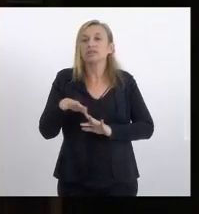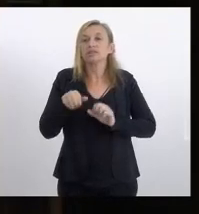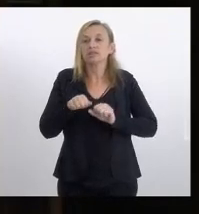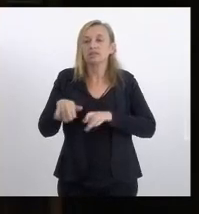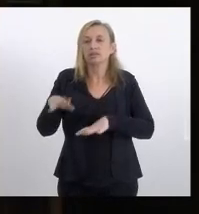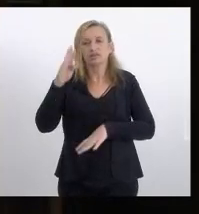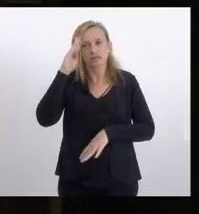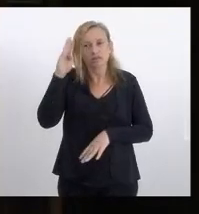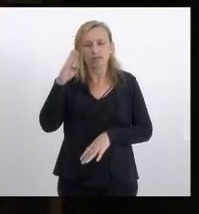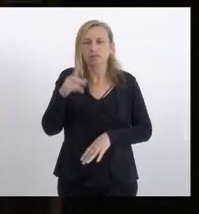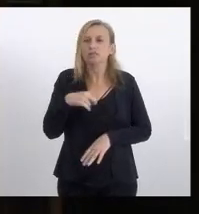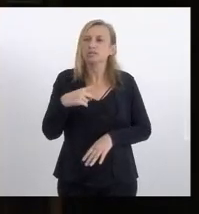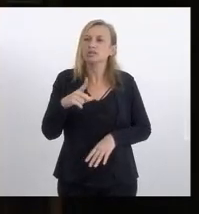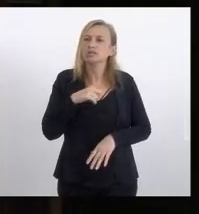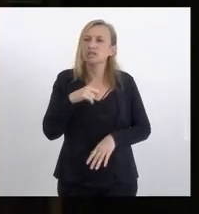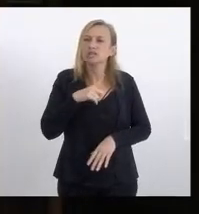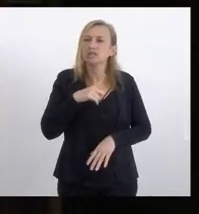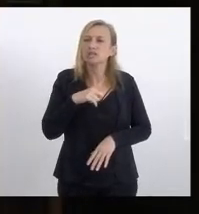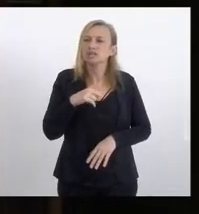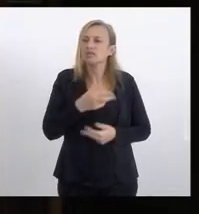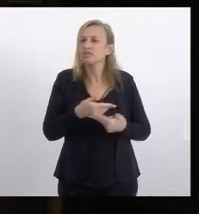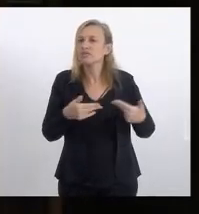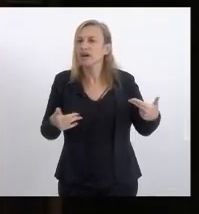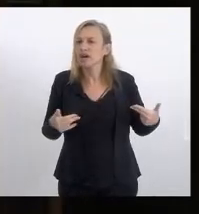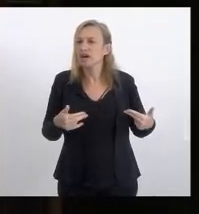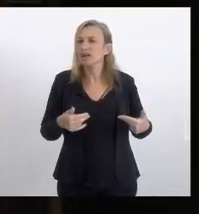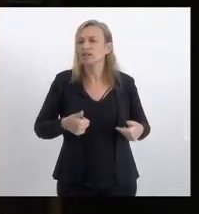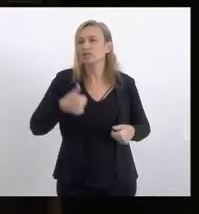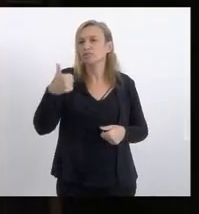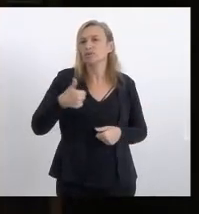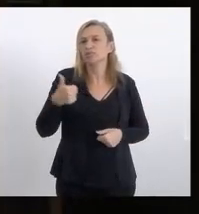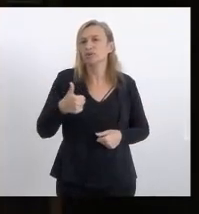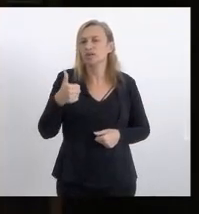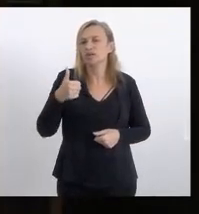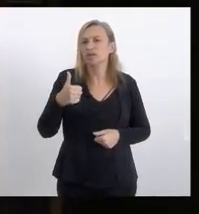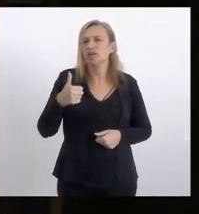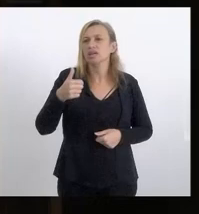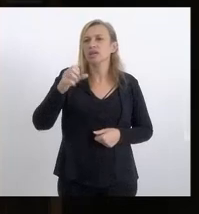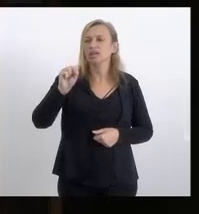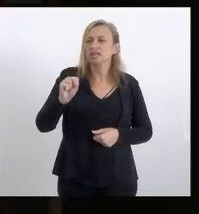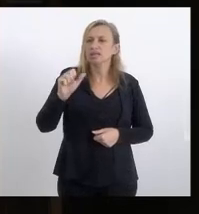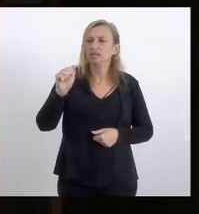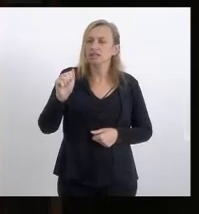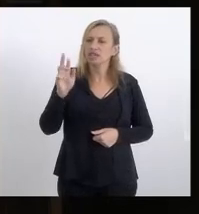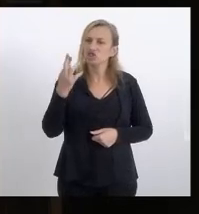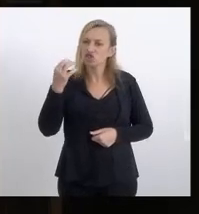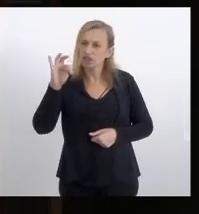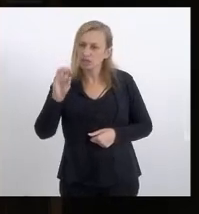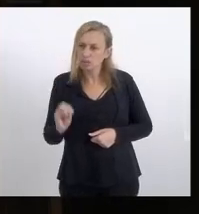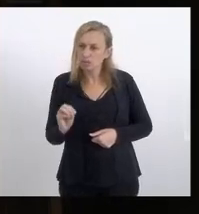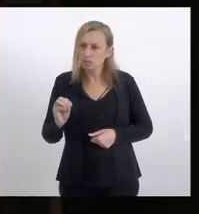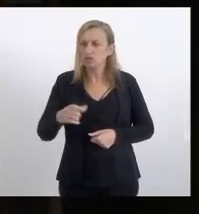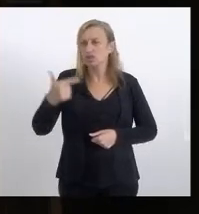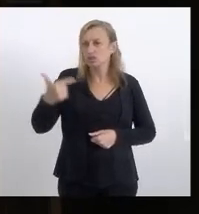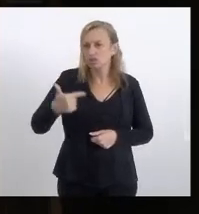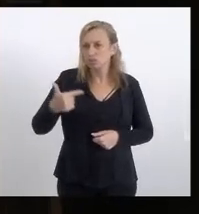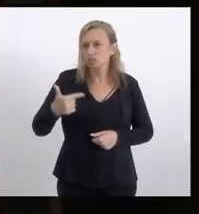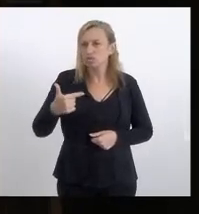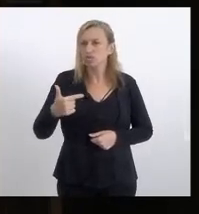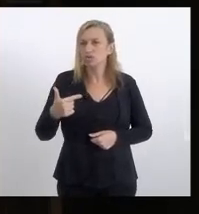Forças Armadas mas teríamos centenas de 1º Sargento 2º Sargento Subtenente indo embora